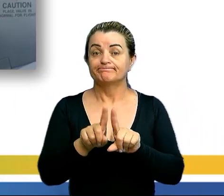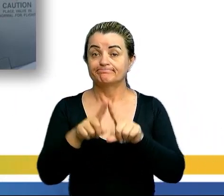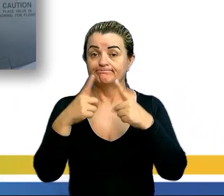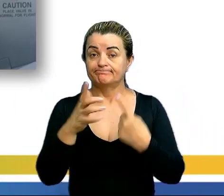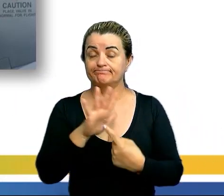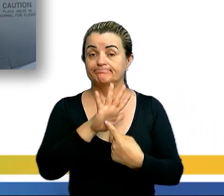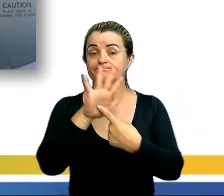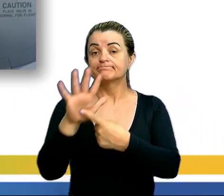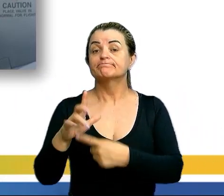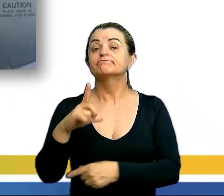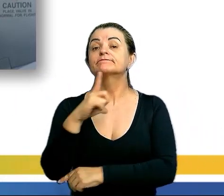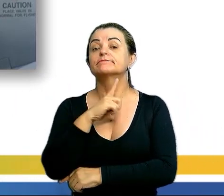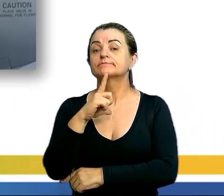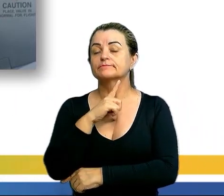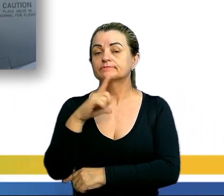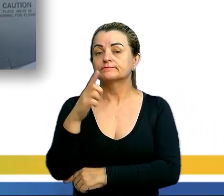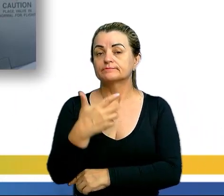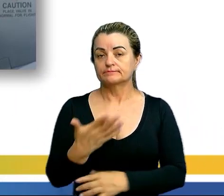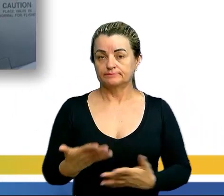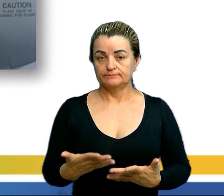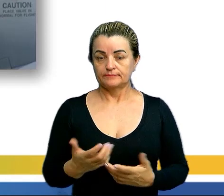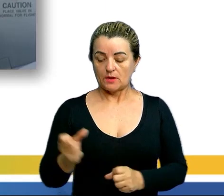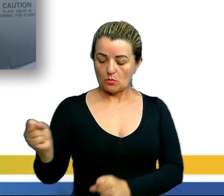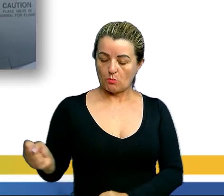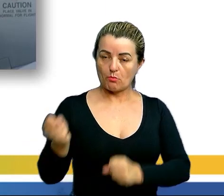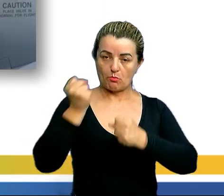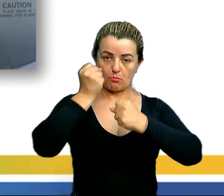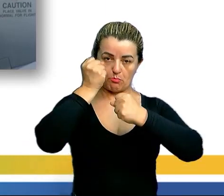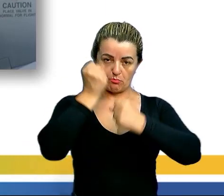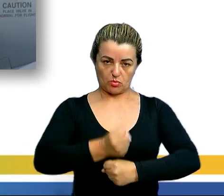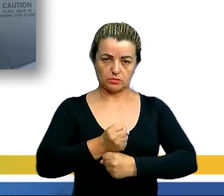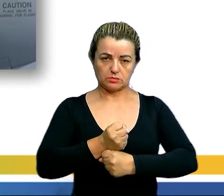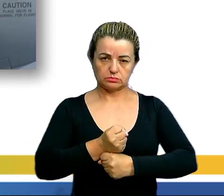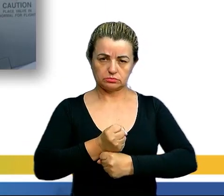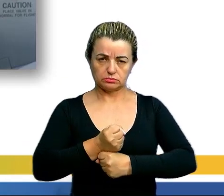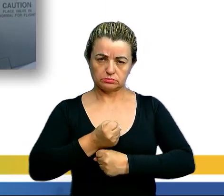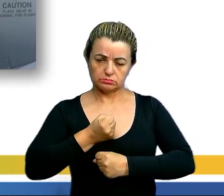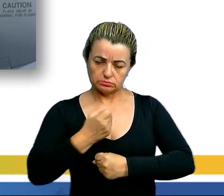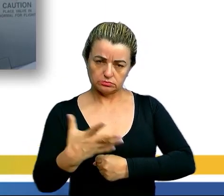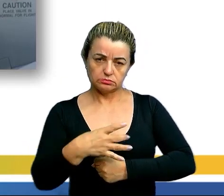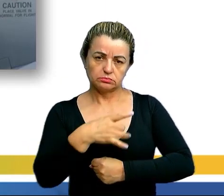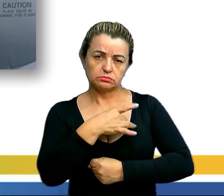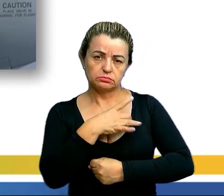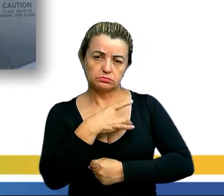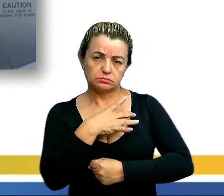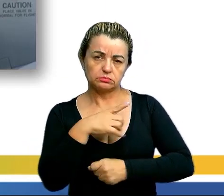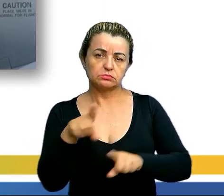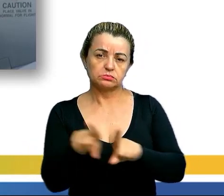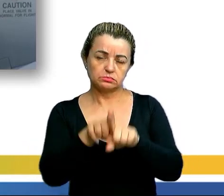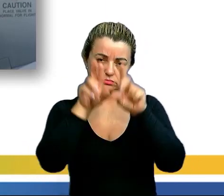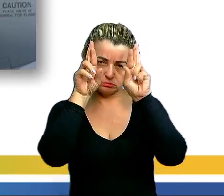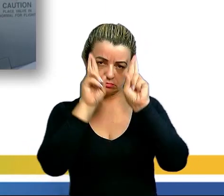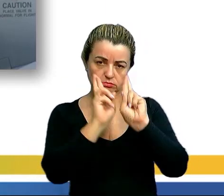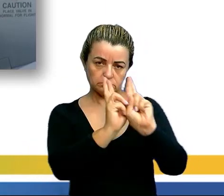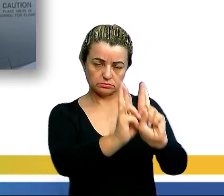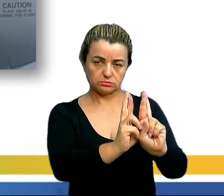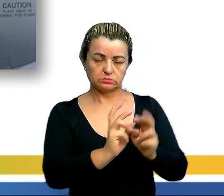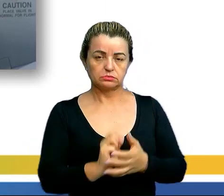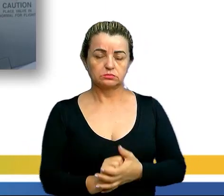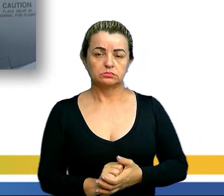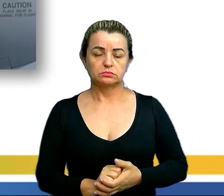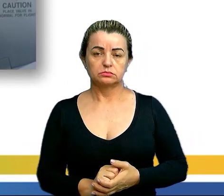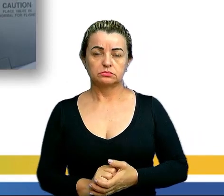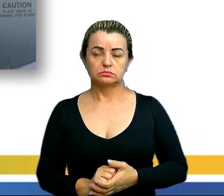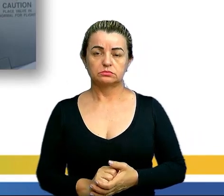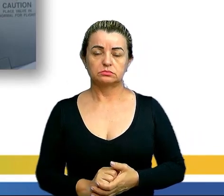que possuíam era um demonstrativo de poder para impor medo, para impor respeito no outro bloco, né? Então, a União